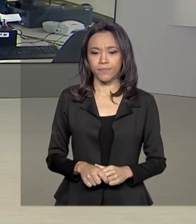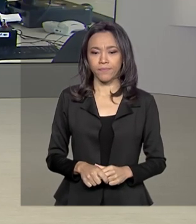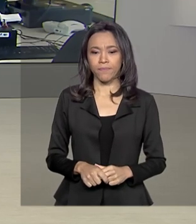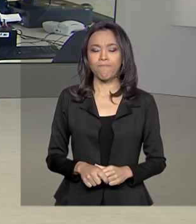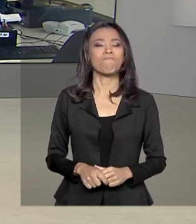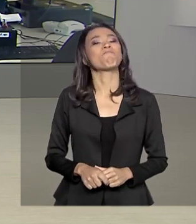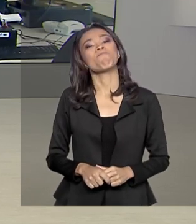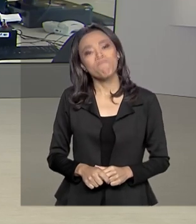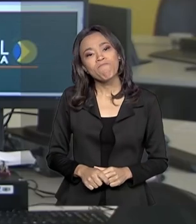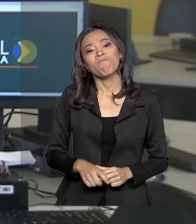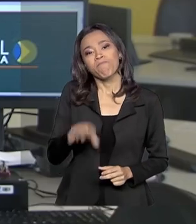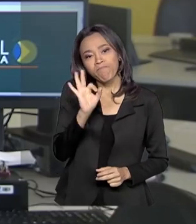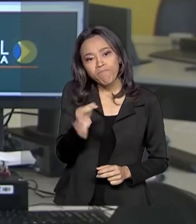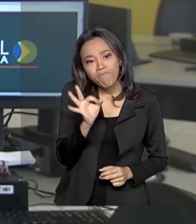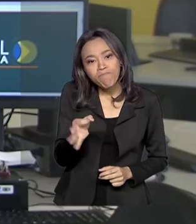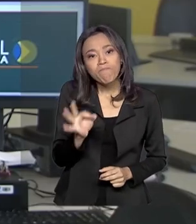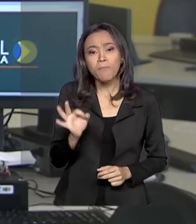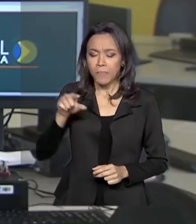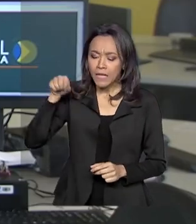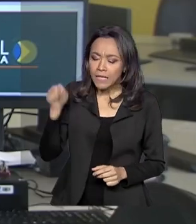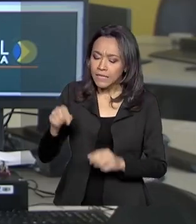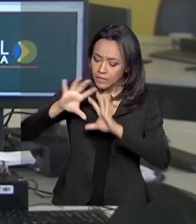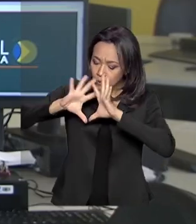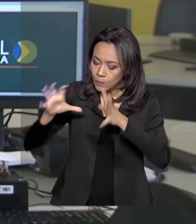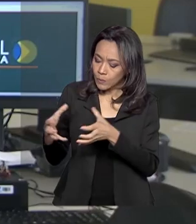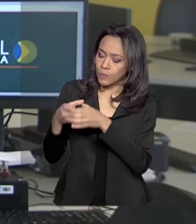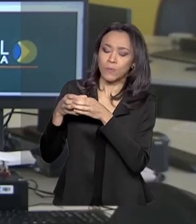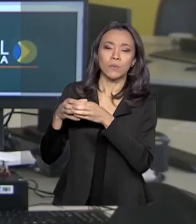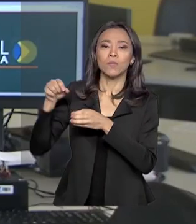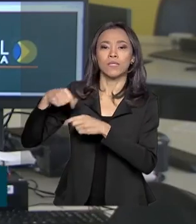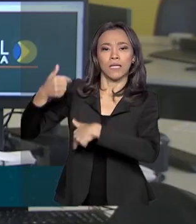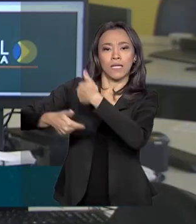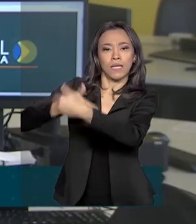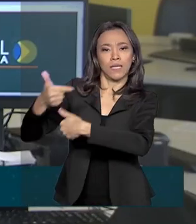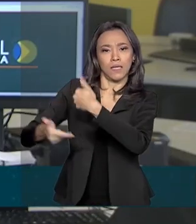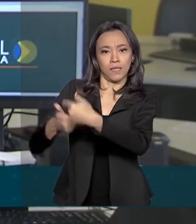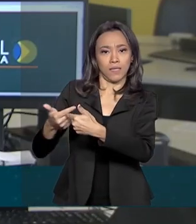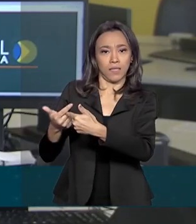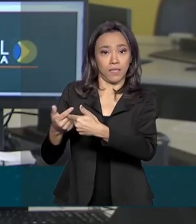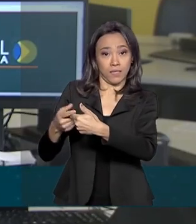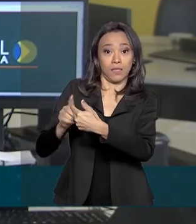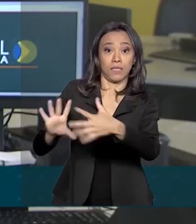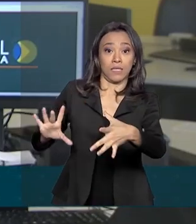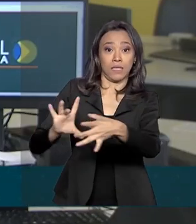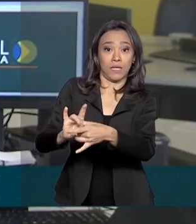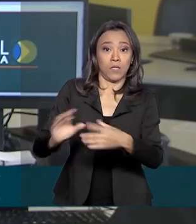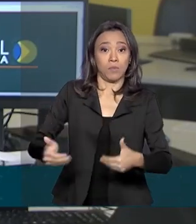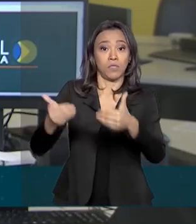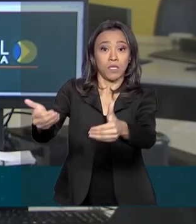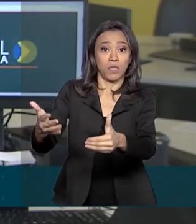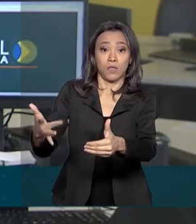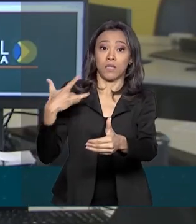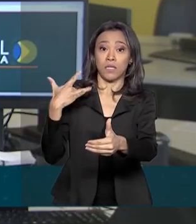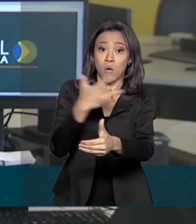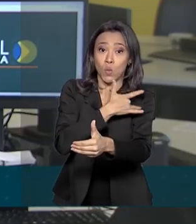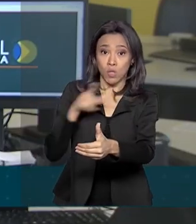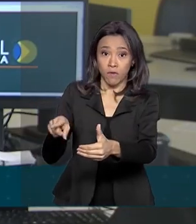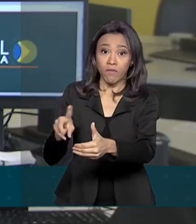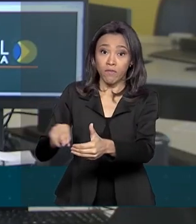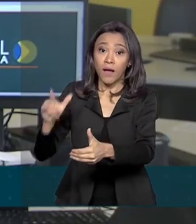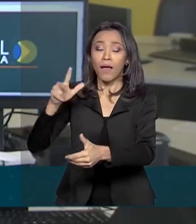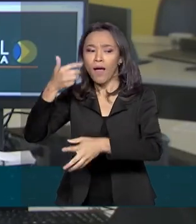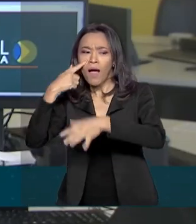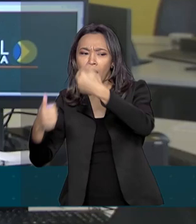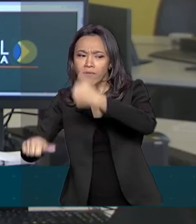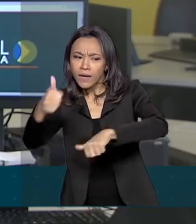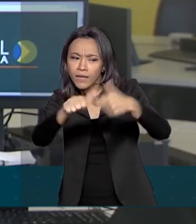Isso mesmo, Ana Gabriela. A força-tarefa de fundamentação do Ministério da Saúde vai reavaliar e propor novos critérios para